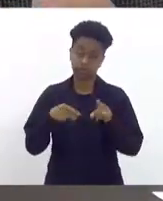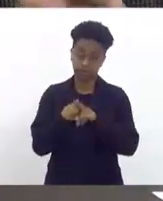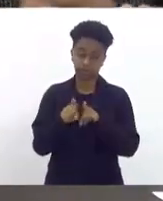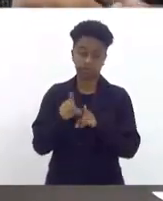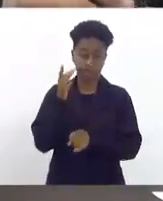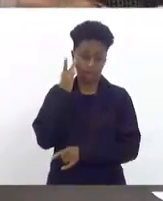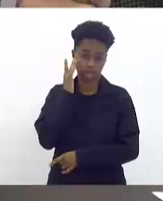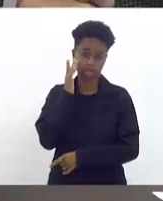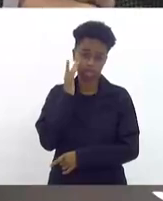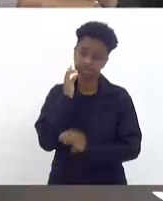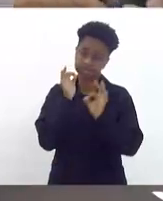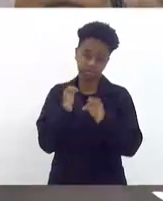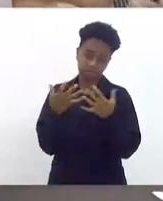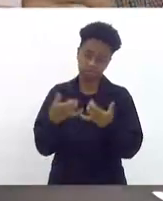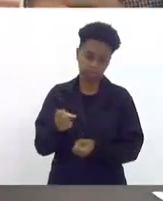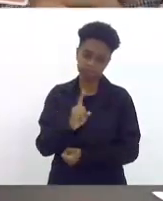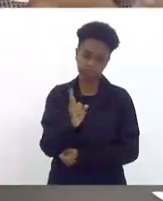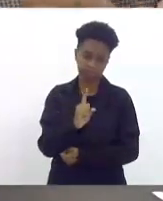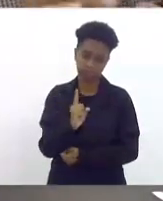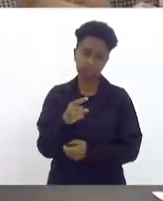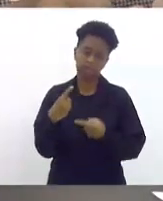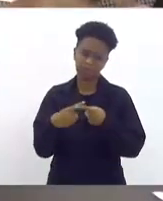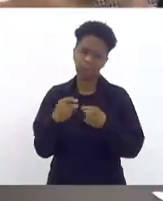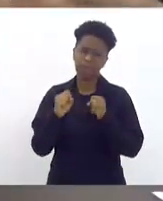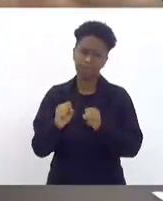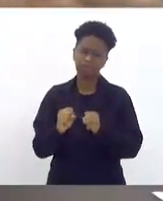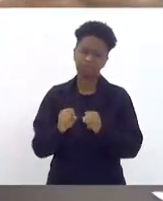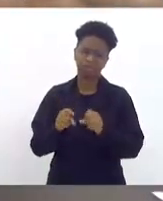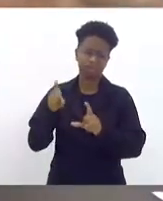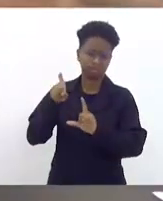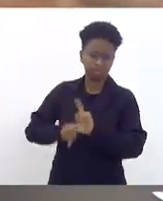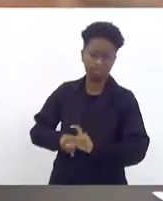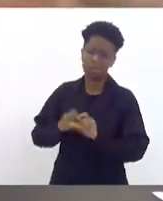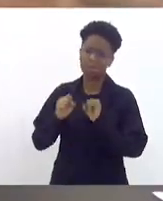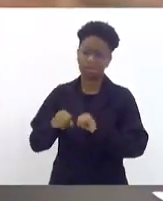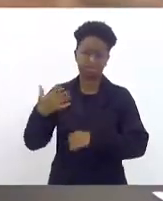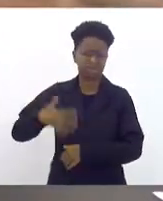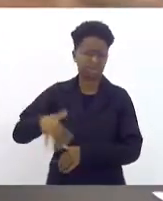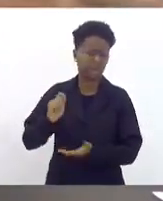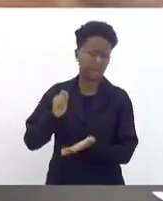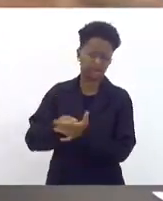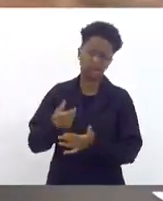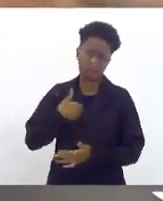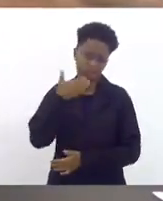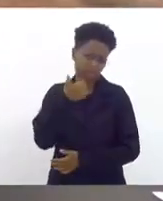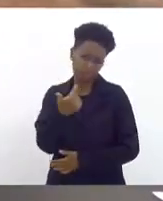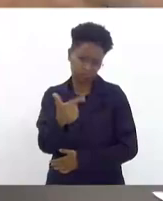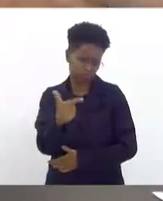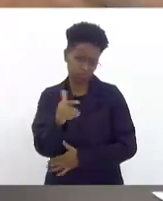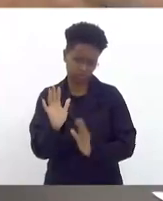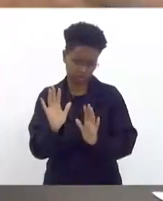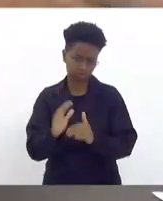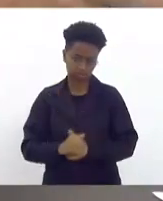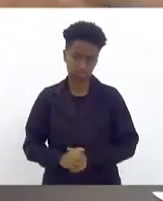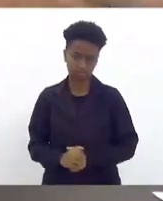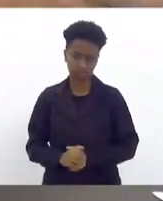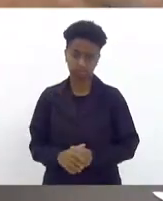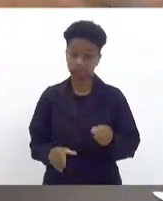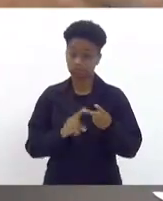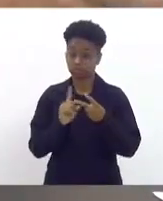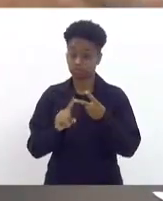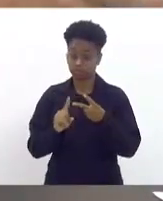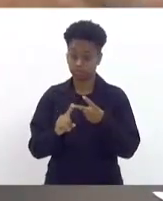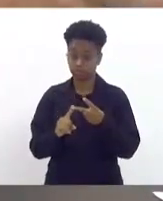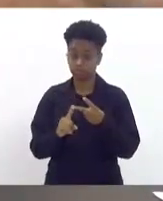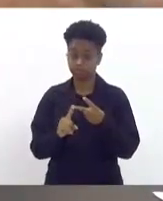é certo não acatar que pode dar inadimplência pode ter custo é melhor não ter o boleto a outra a outra